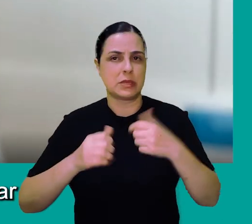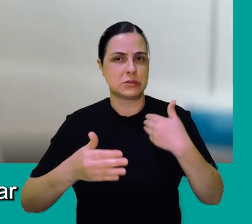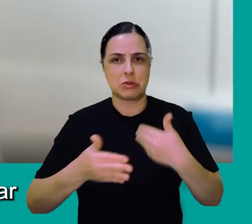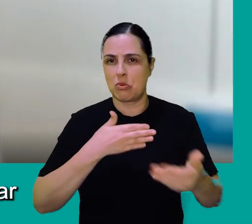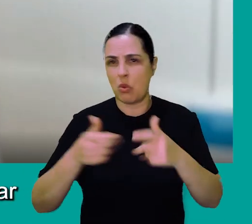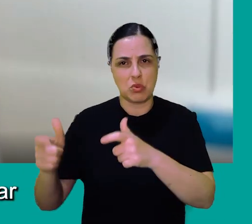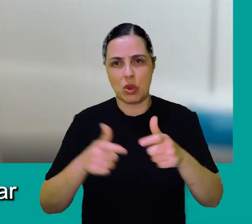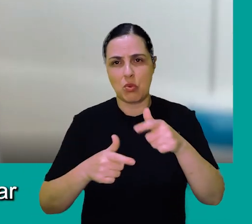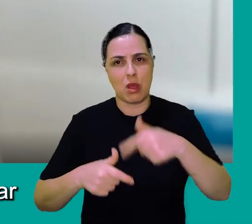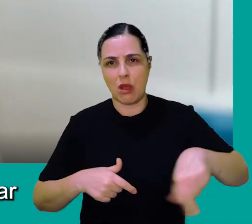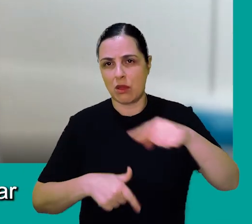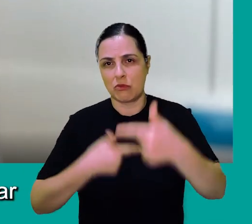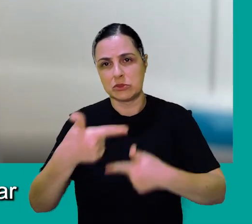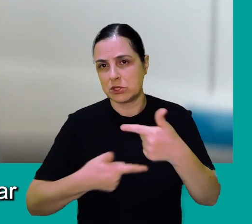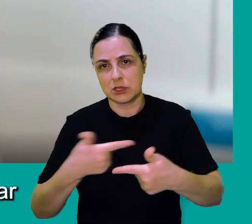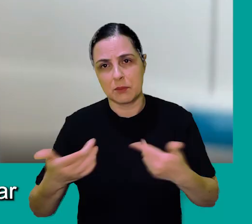como é que a gente pode